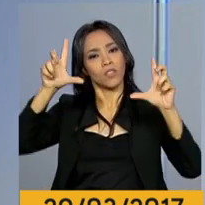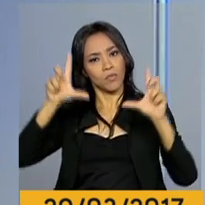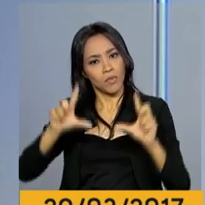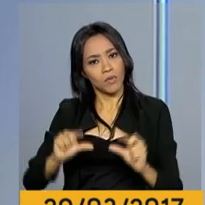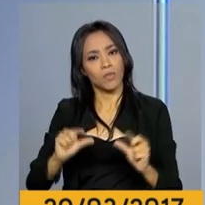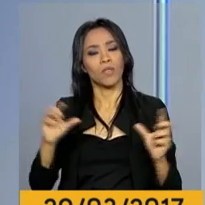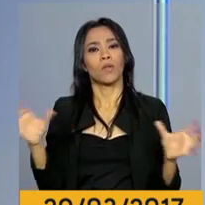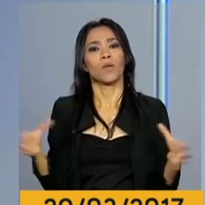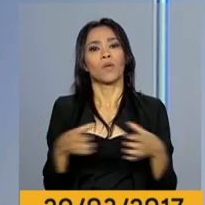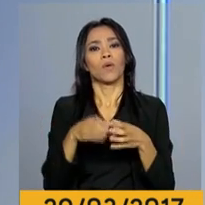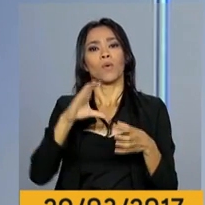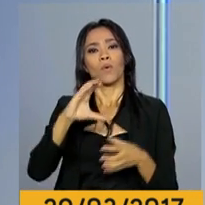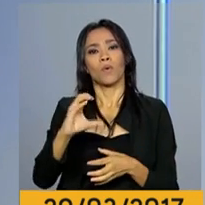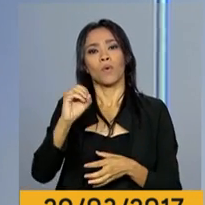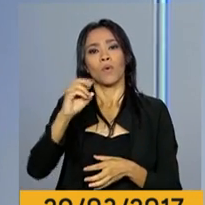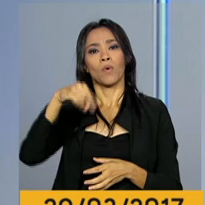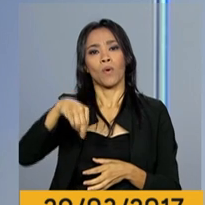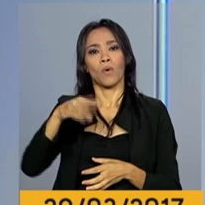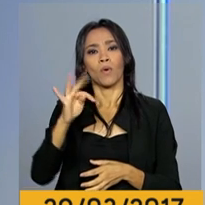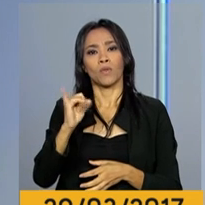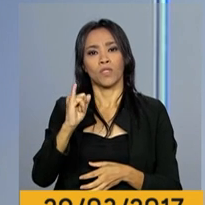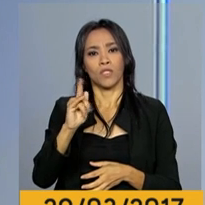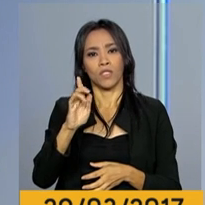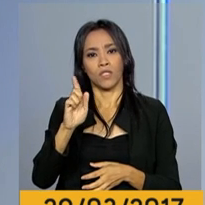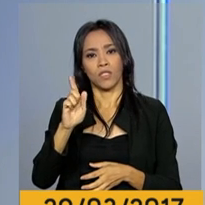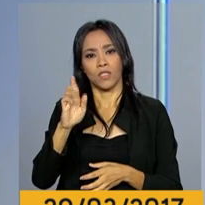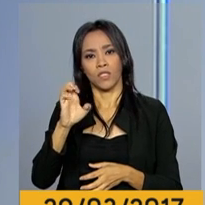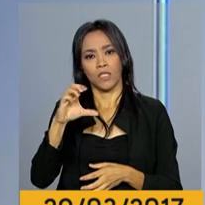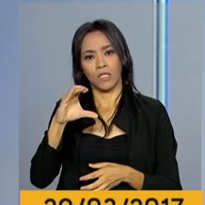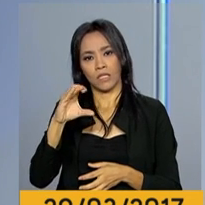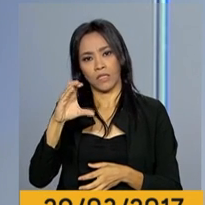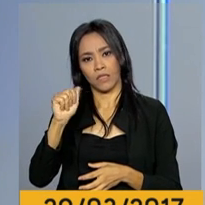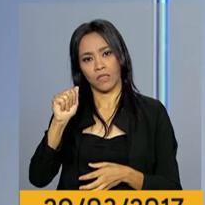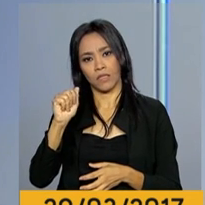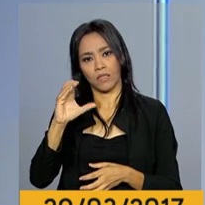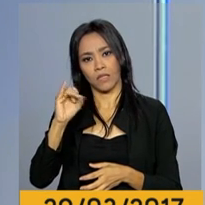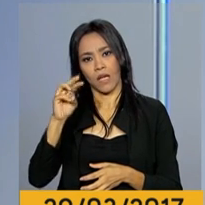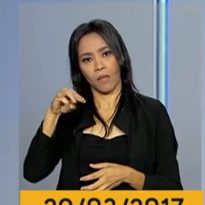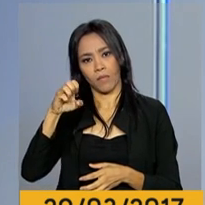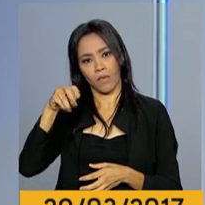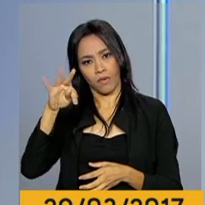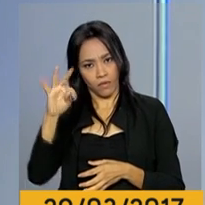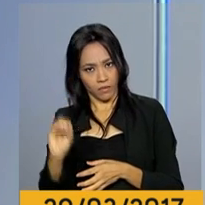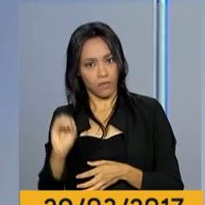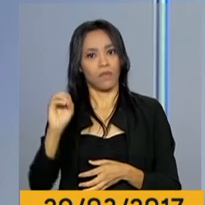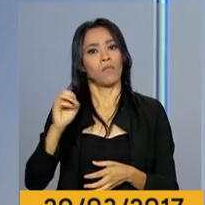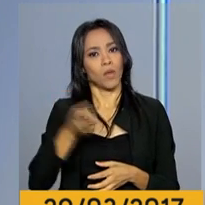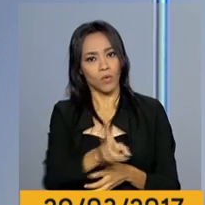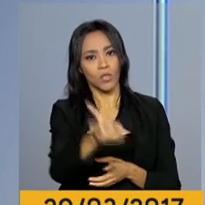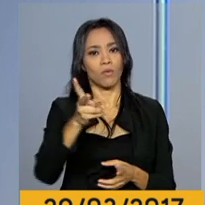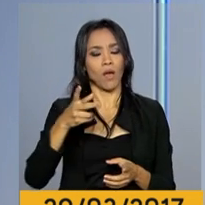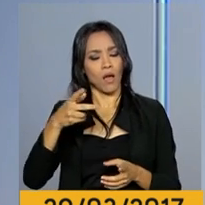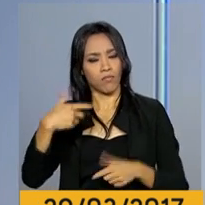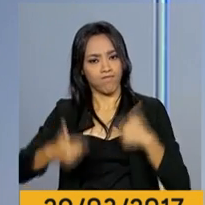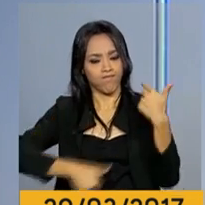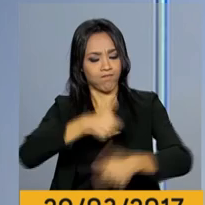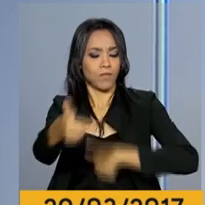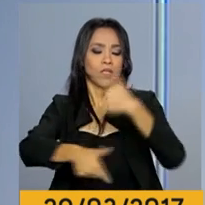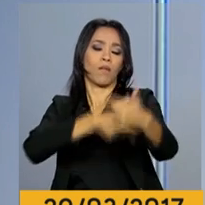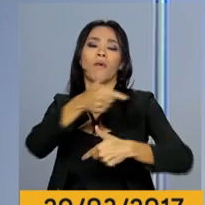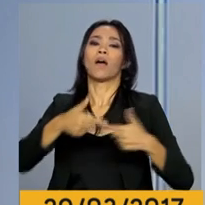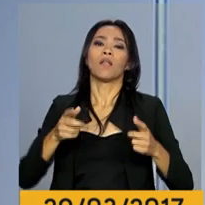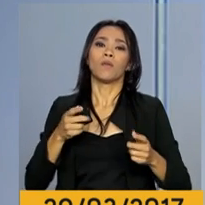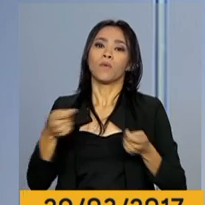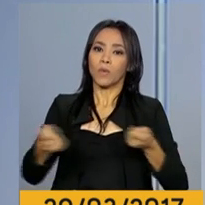outro gravando em qualquer que tenhamos que colocar no lugar para manter esse ritmo da responsabilidade fiscal